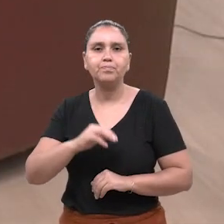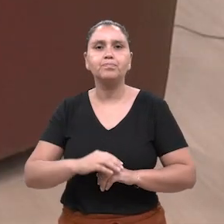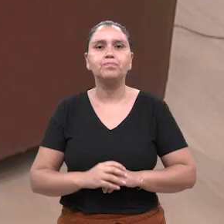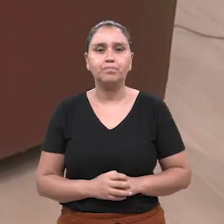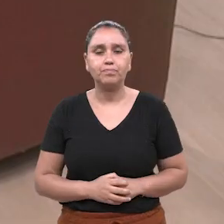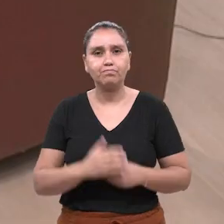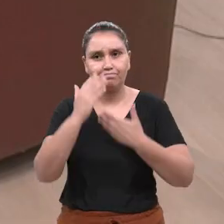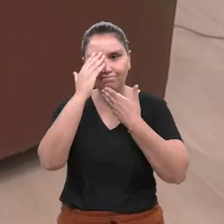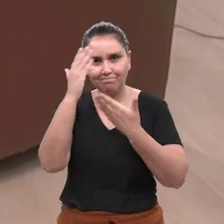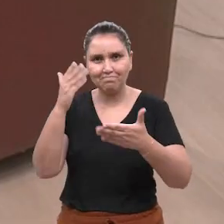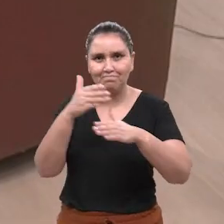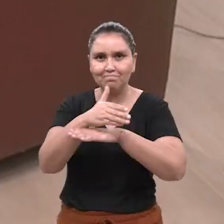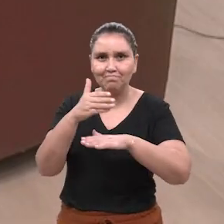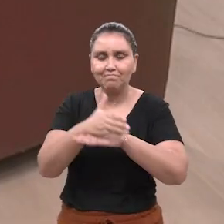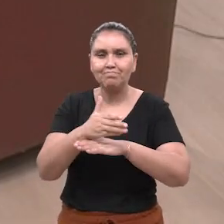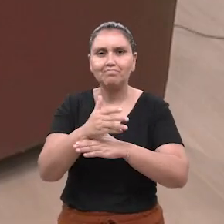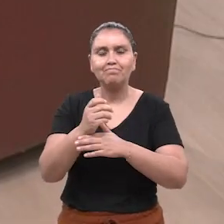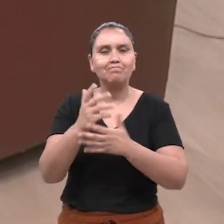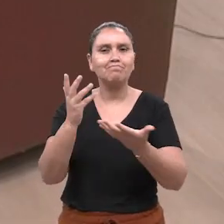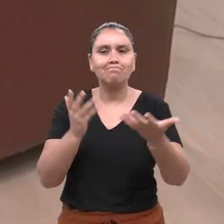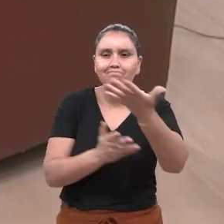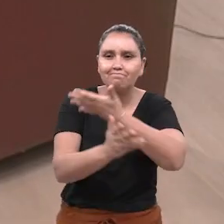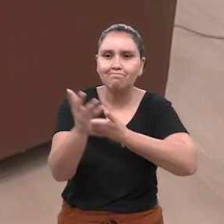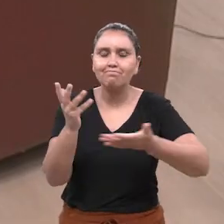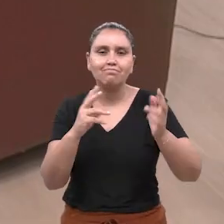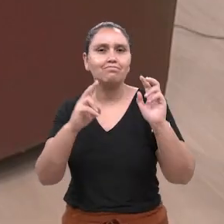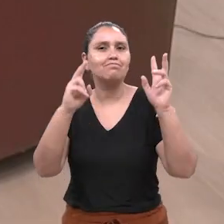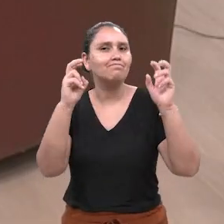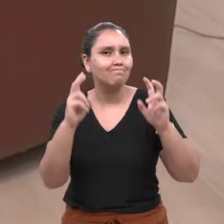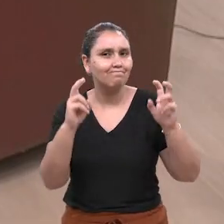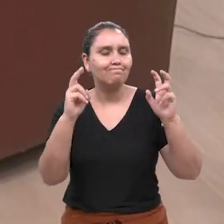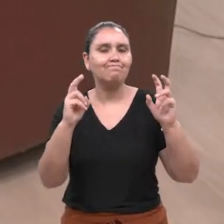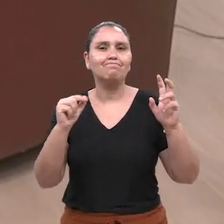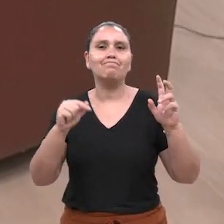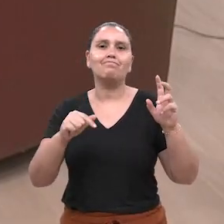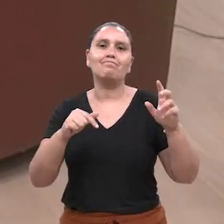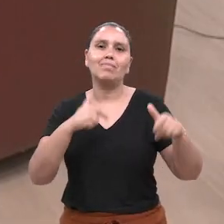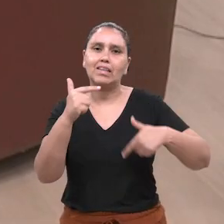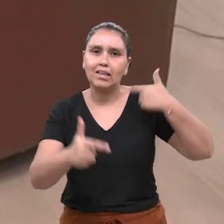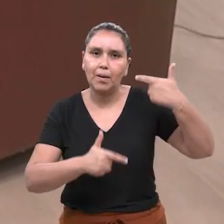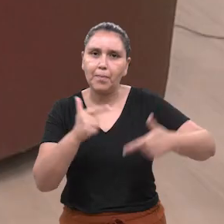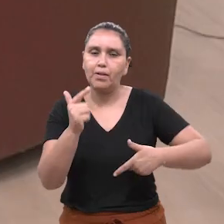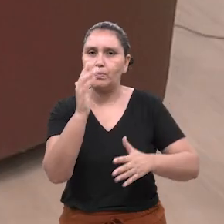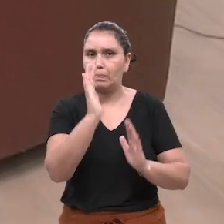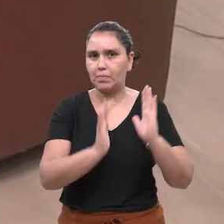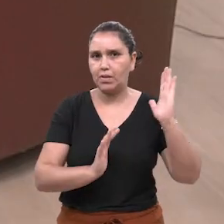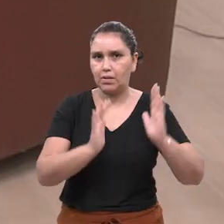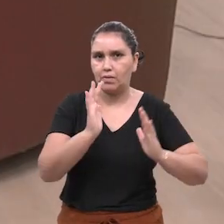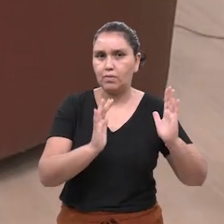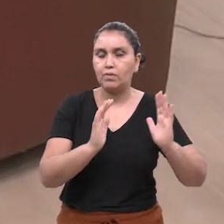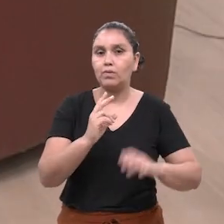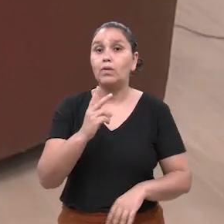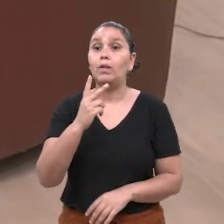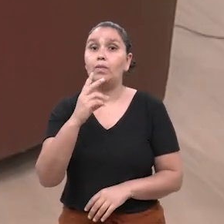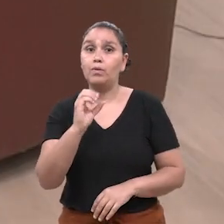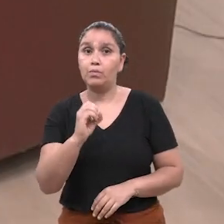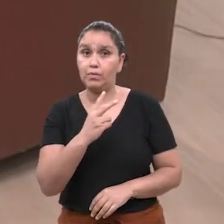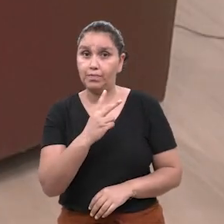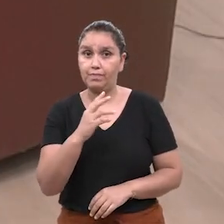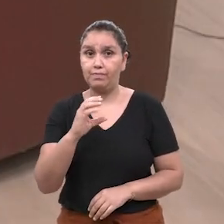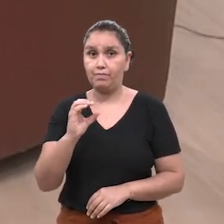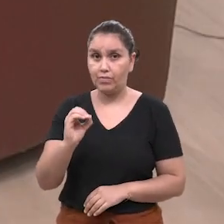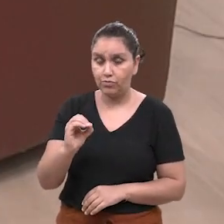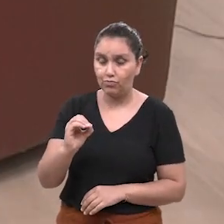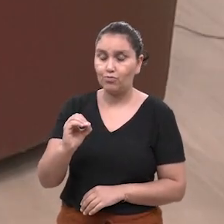aqui conosco e compartilhar um pouquinho dos teus momentos nessa casa. A gente sabe que 2020 foi